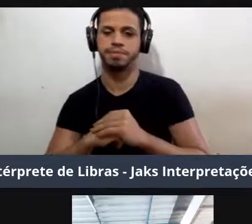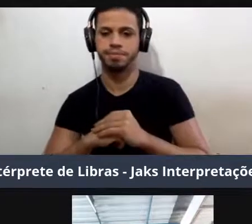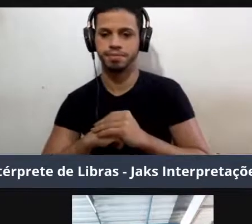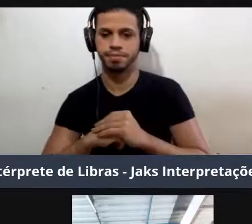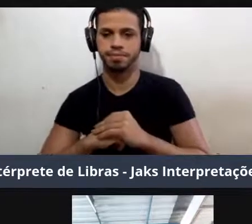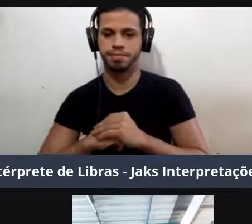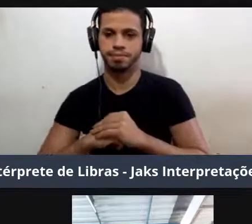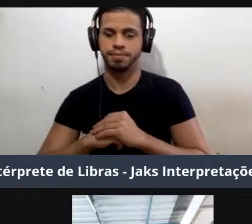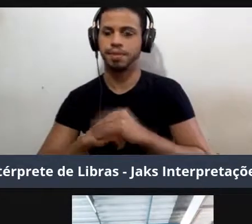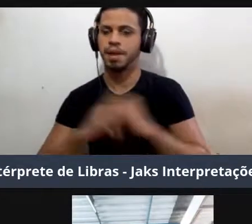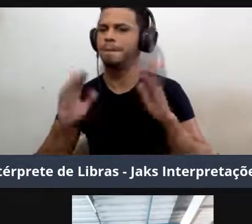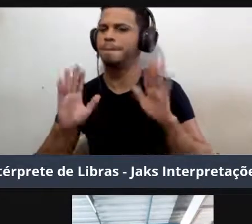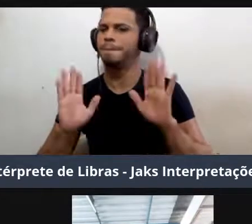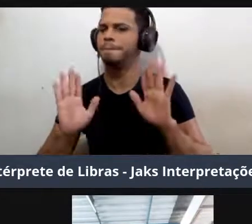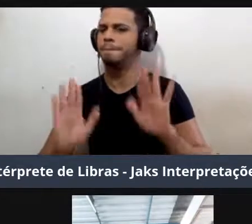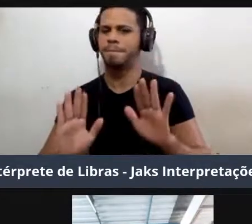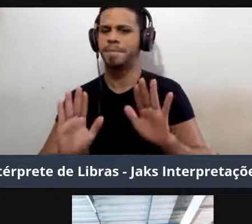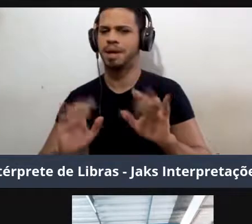Mas,